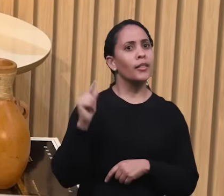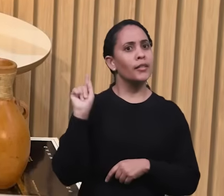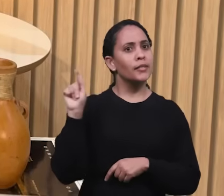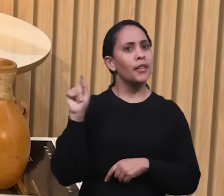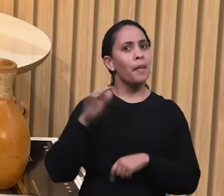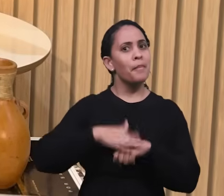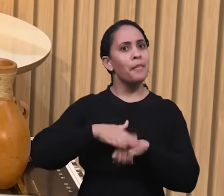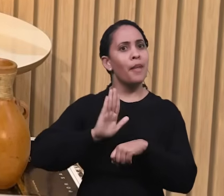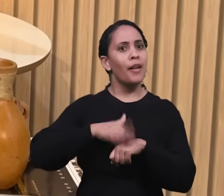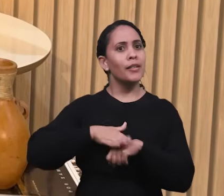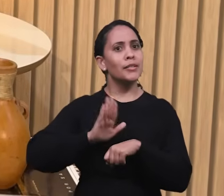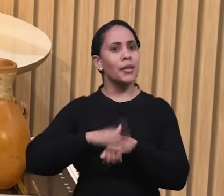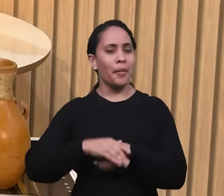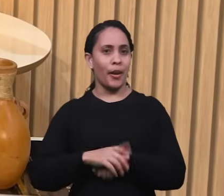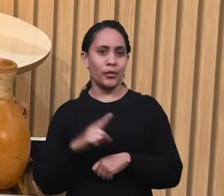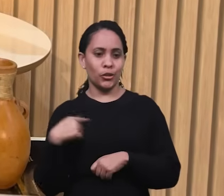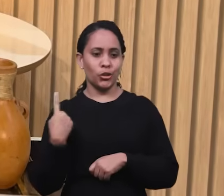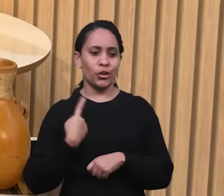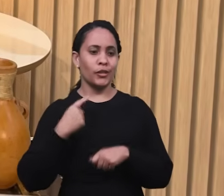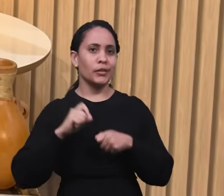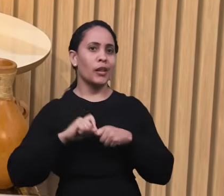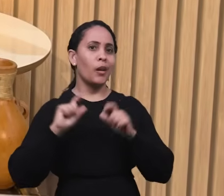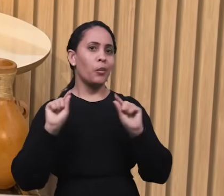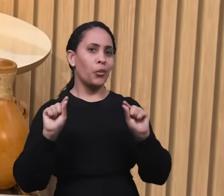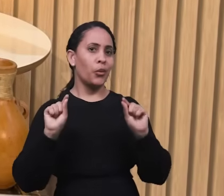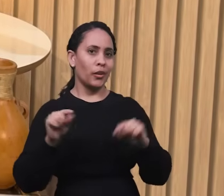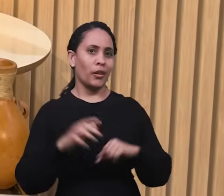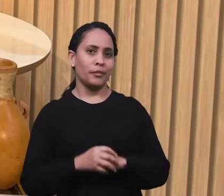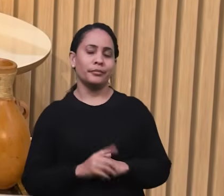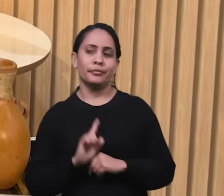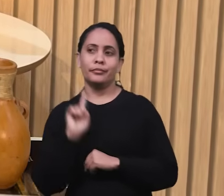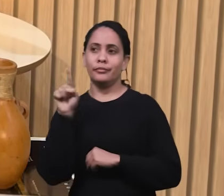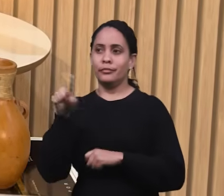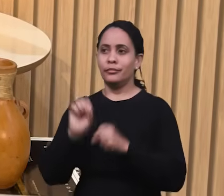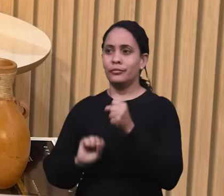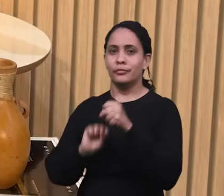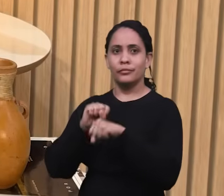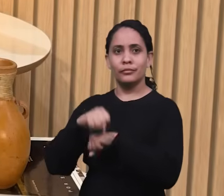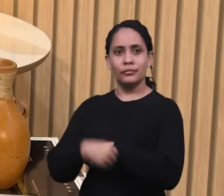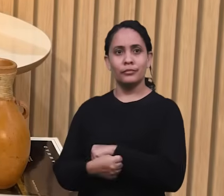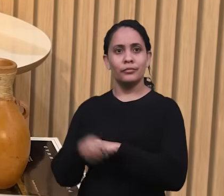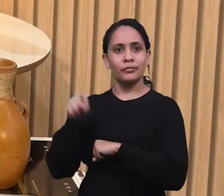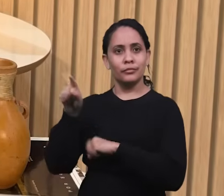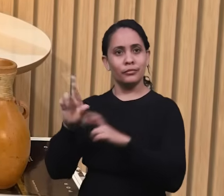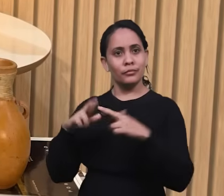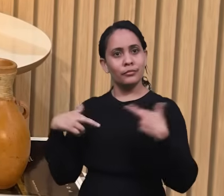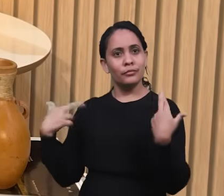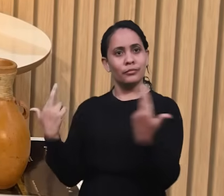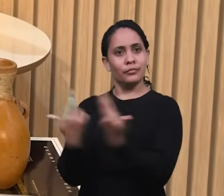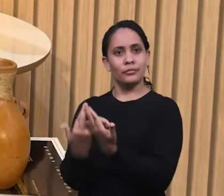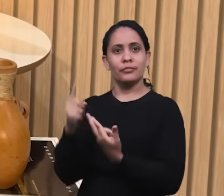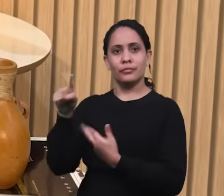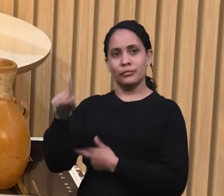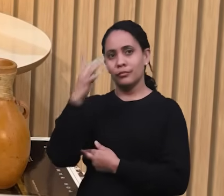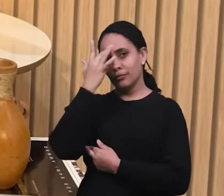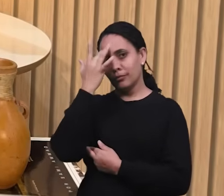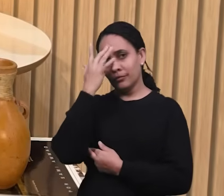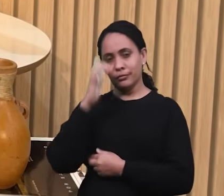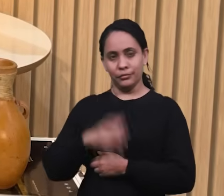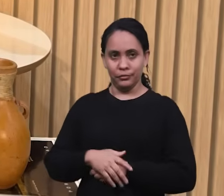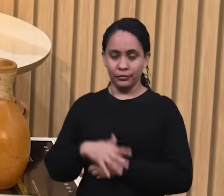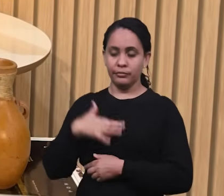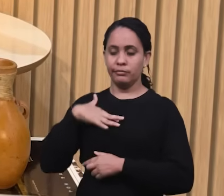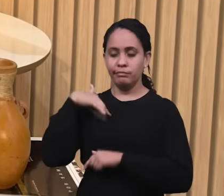mais e nós fizemos seminários para a Índia. Foi um